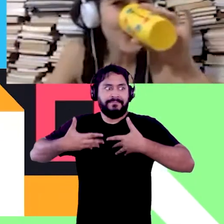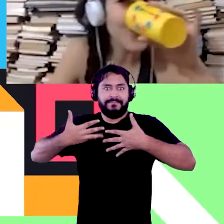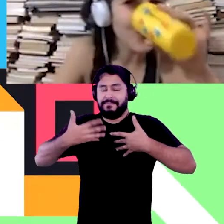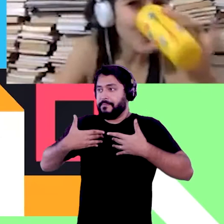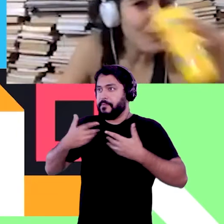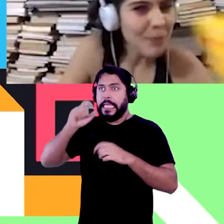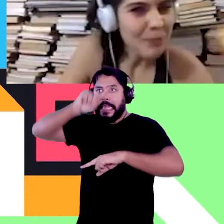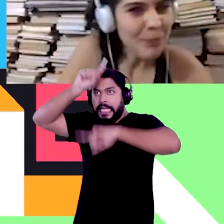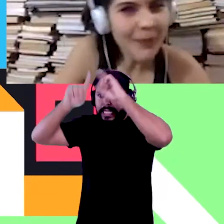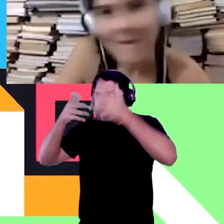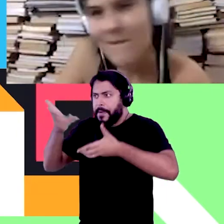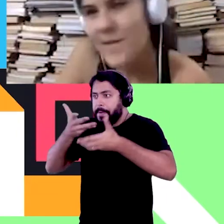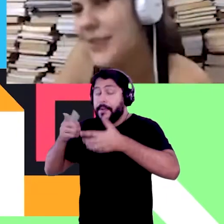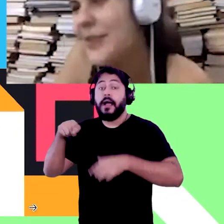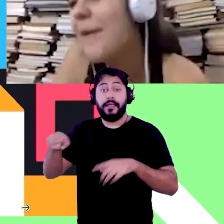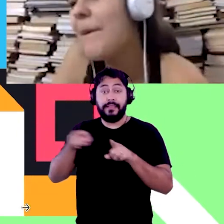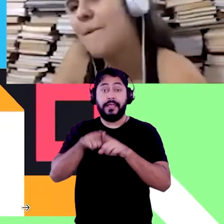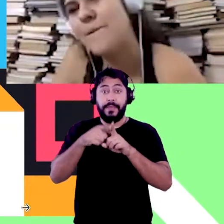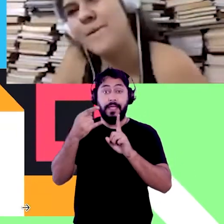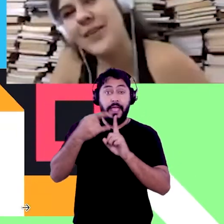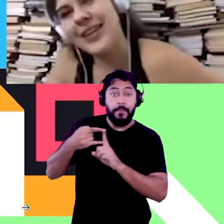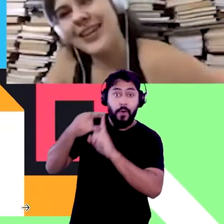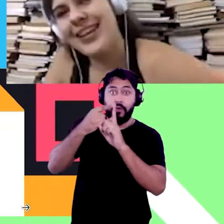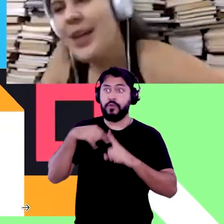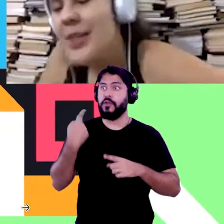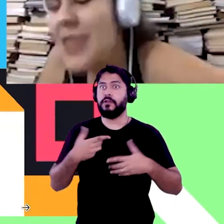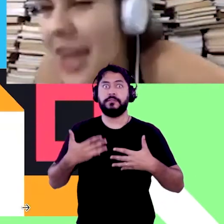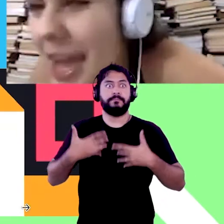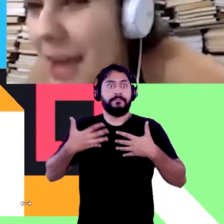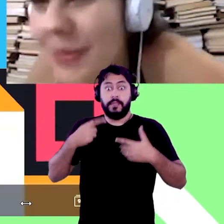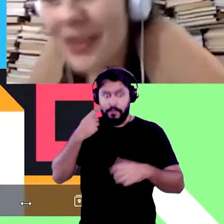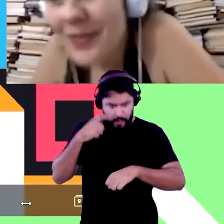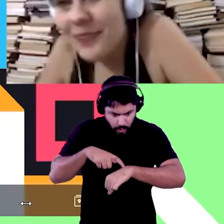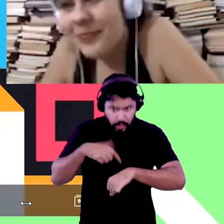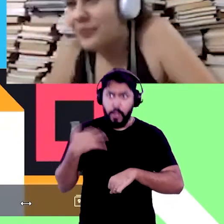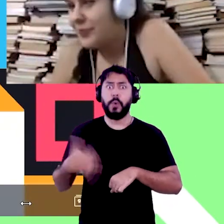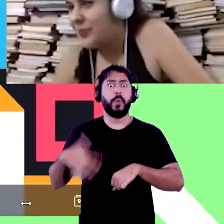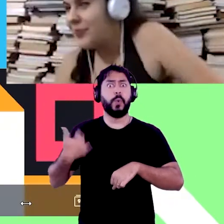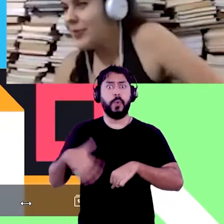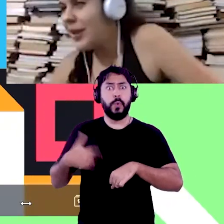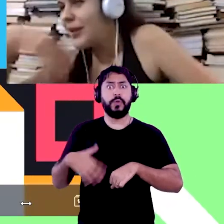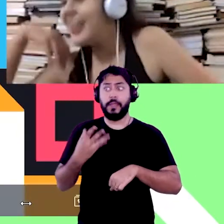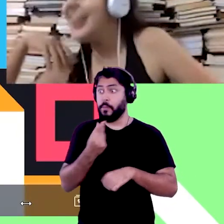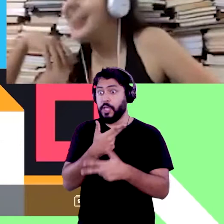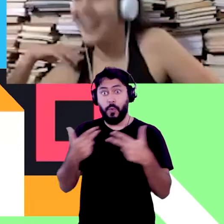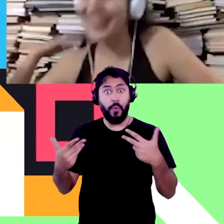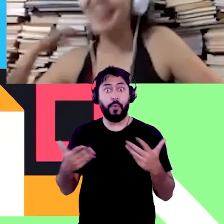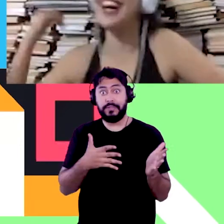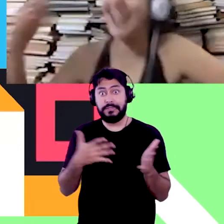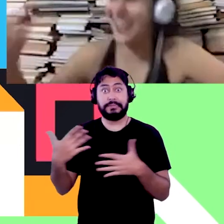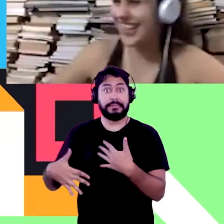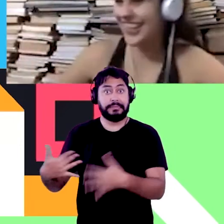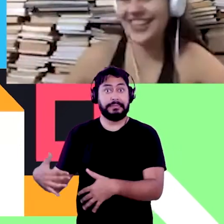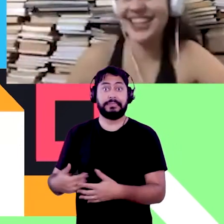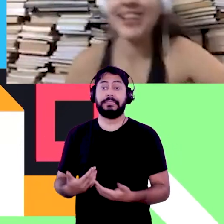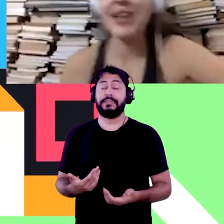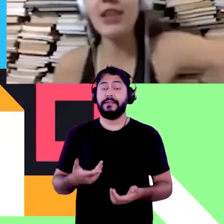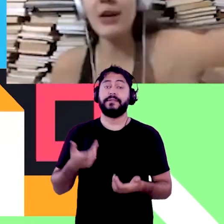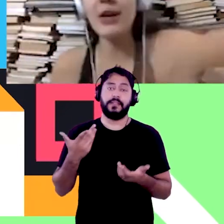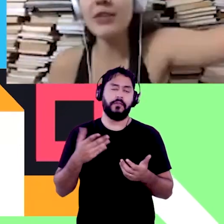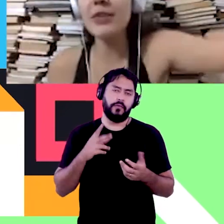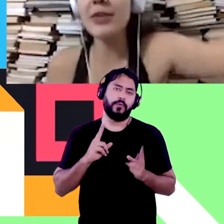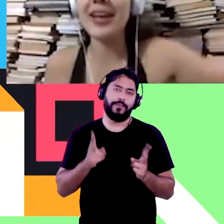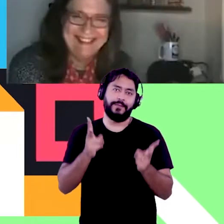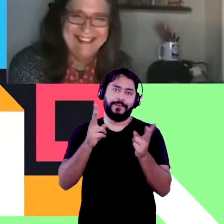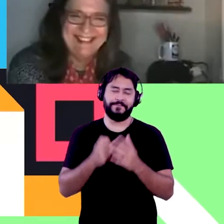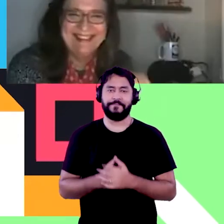remoto, a gente se empolga também quando vai ver o horário, você fala, menina, tem muitas coisas ainda. E aí, seguimos. Então, Não,